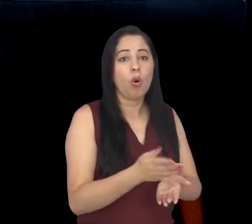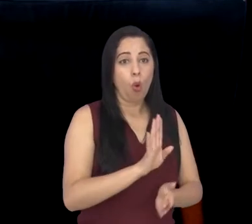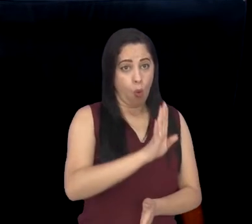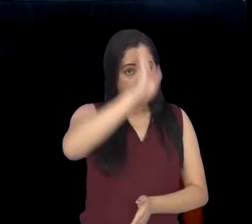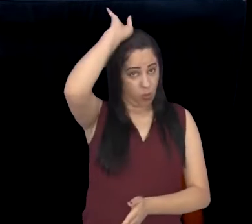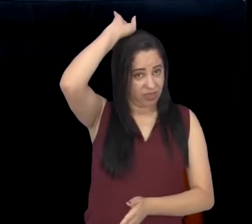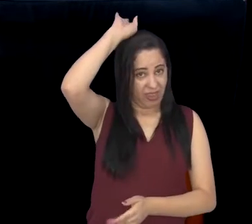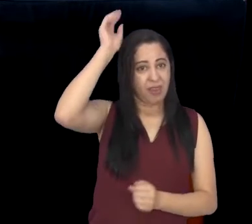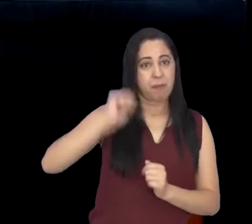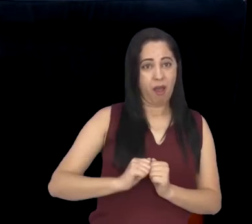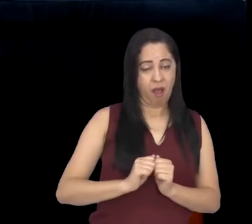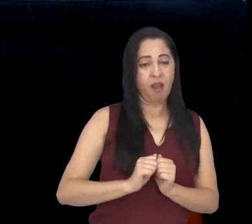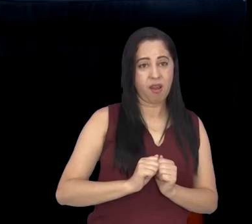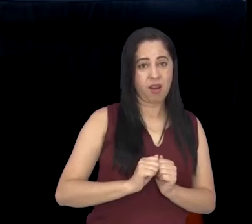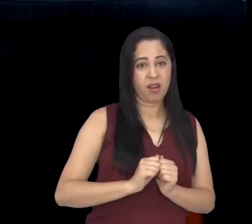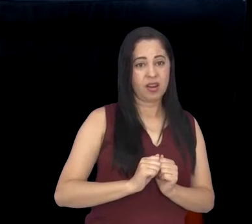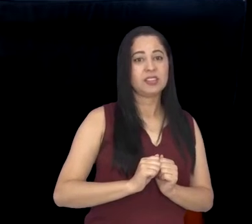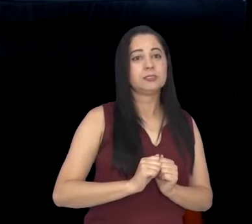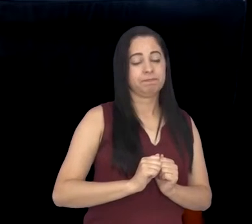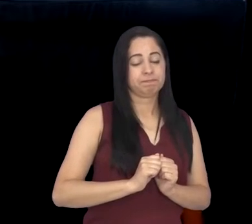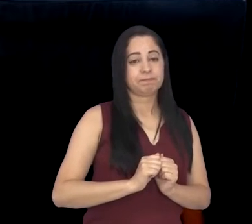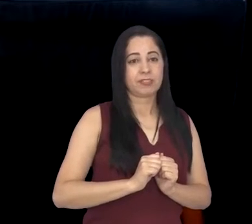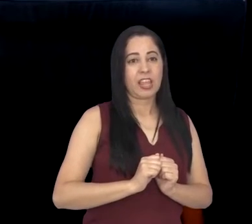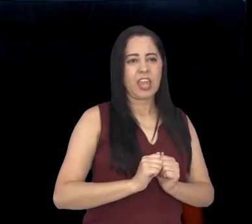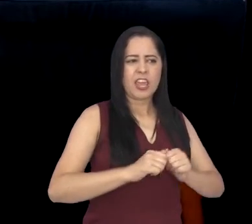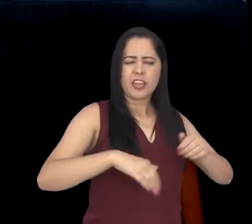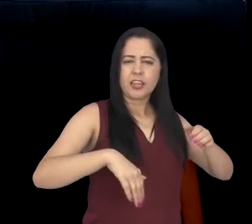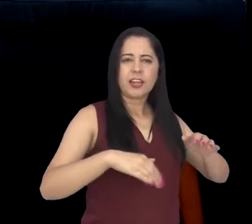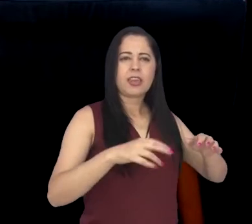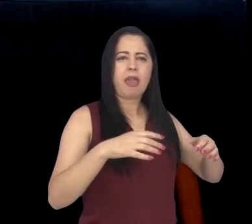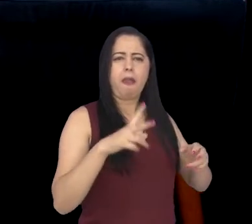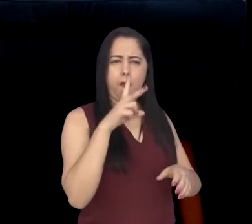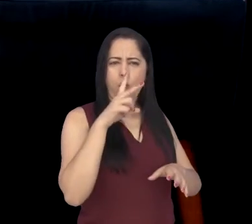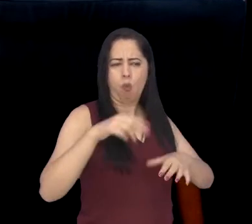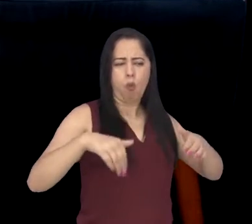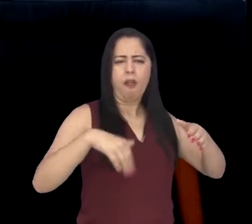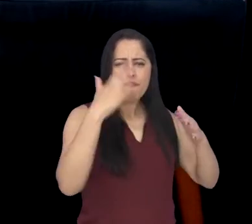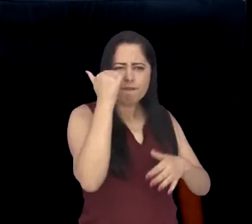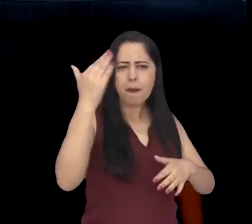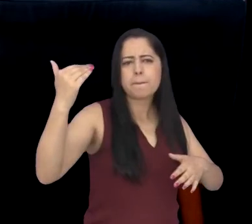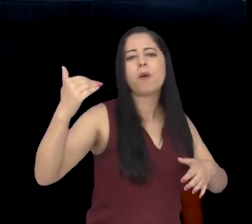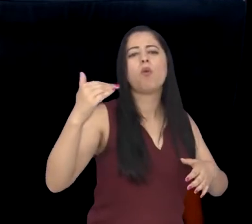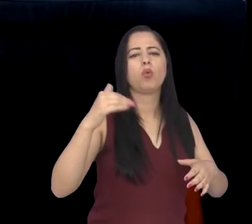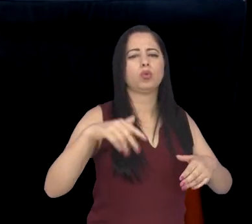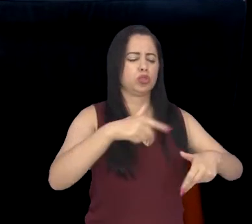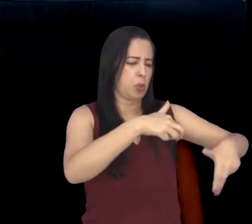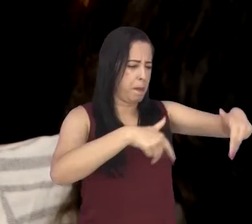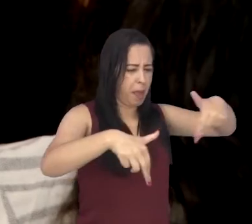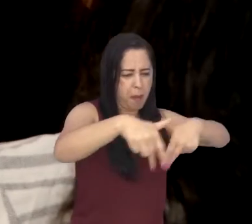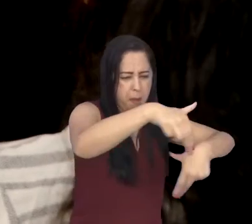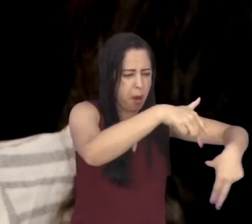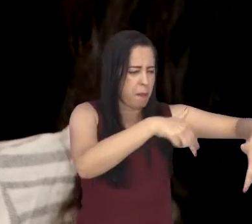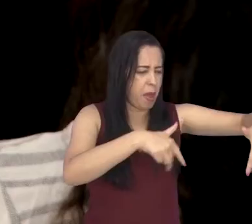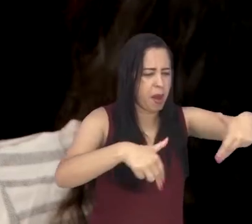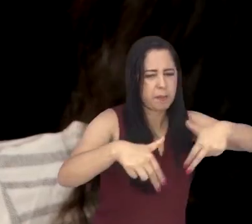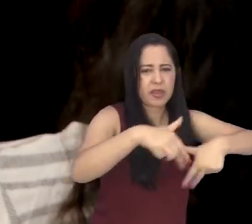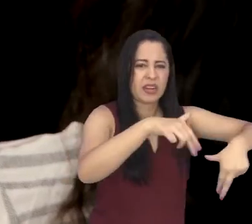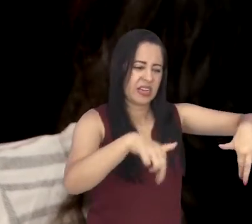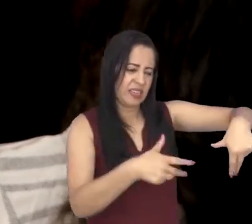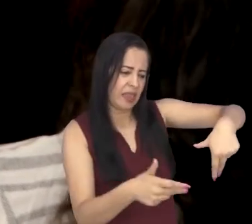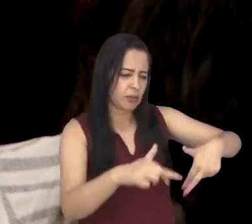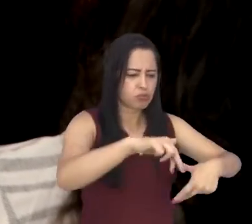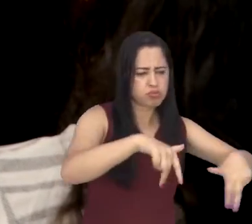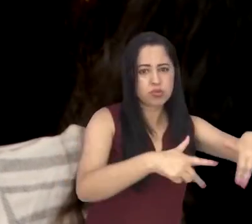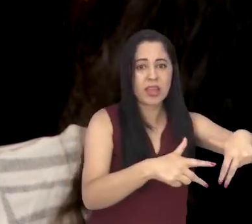O Neymar, que é um grande jogador, com uma função, mostrando que não é mais dependia dele, mas passando muito em vez de fazer